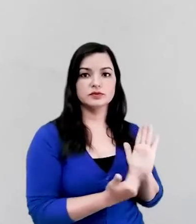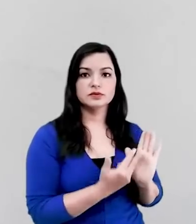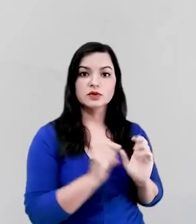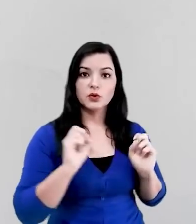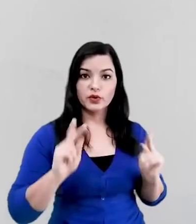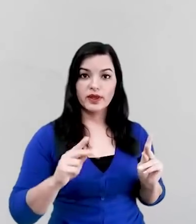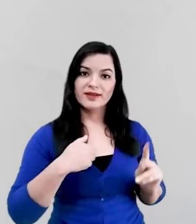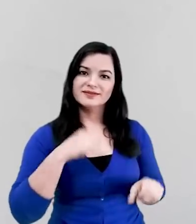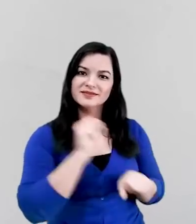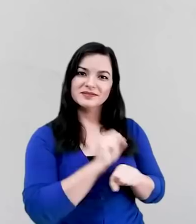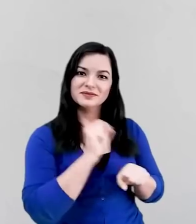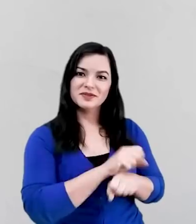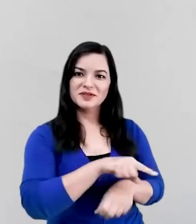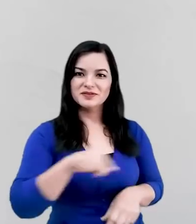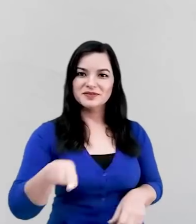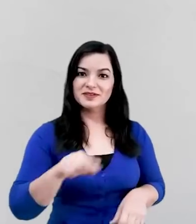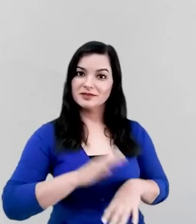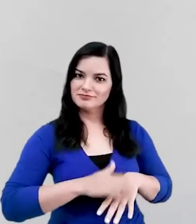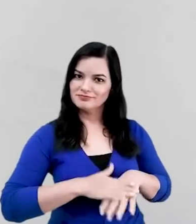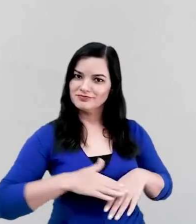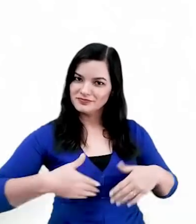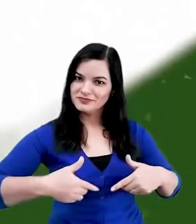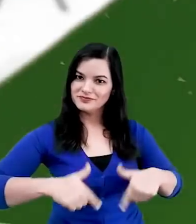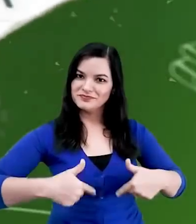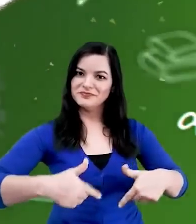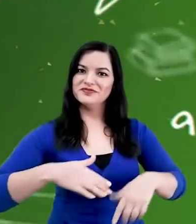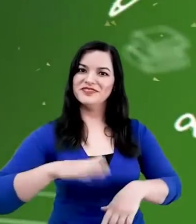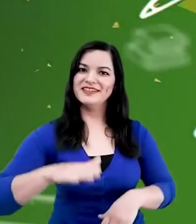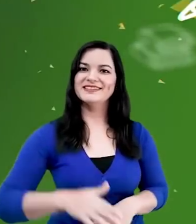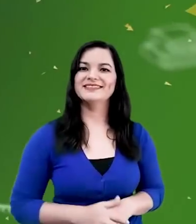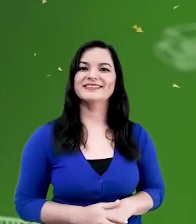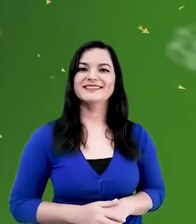esperando vocês. Mãos à obra!